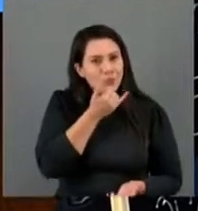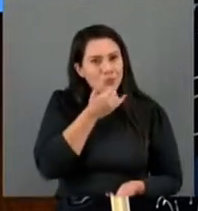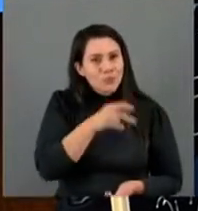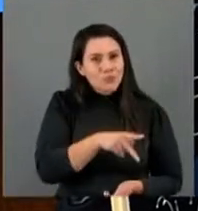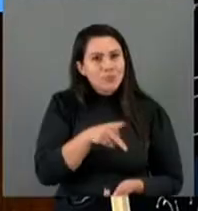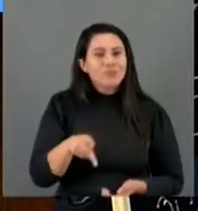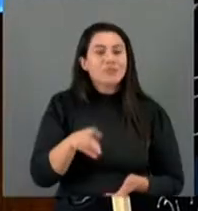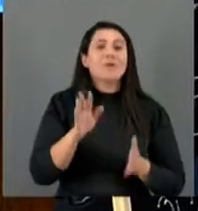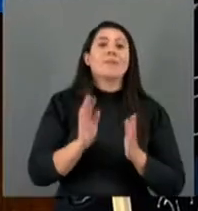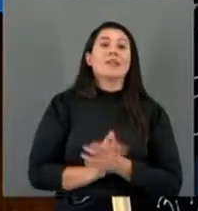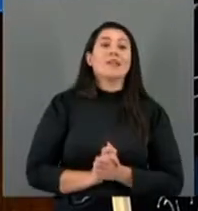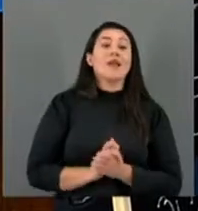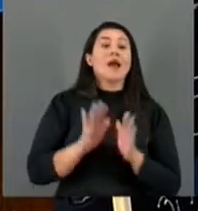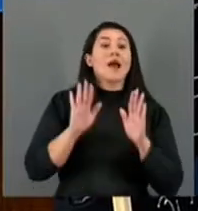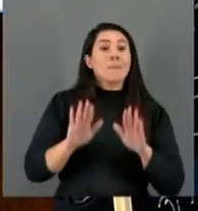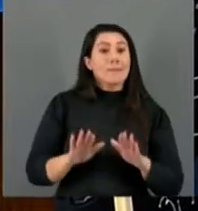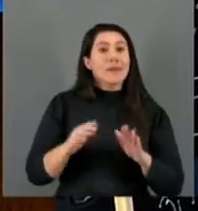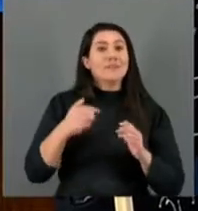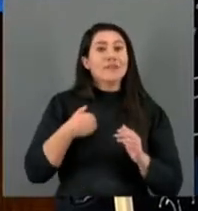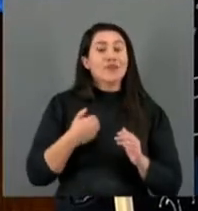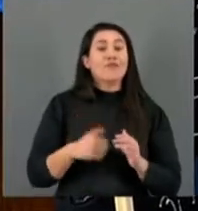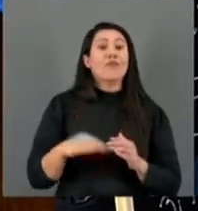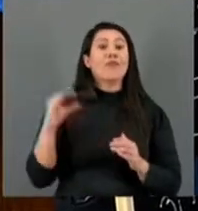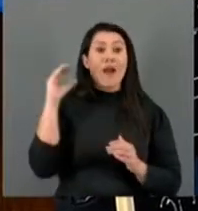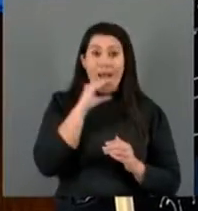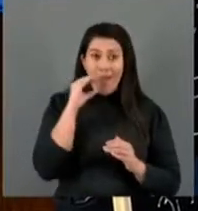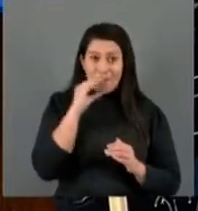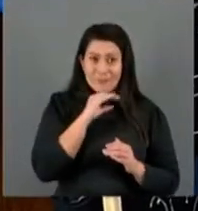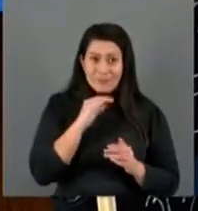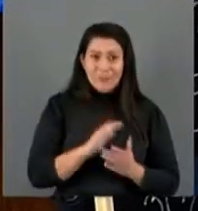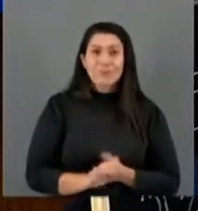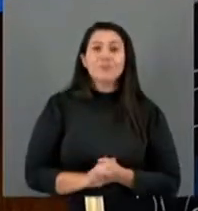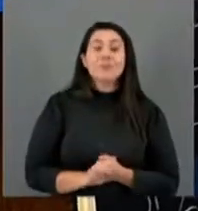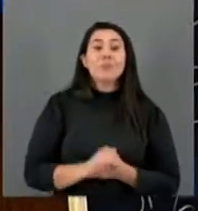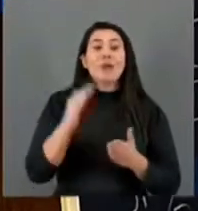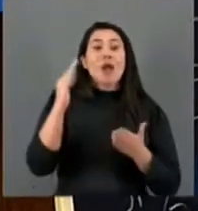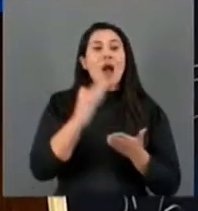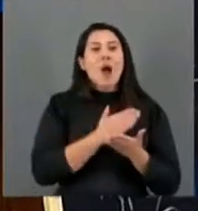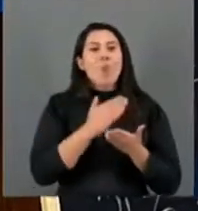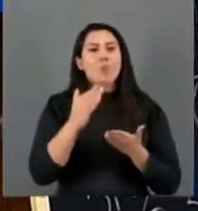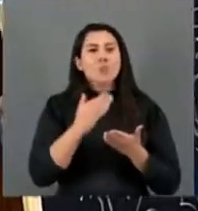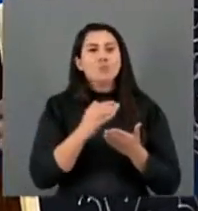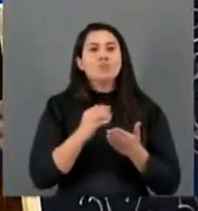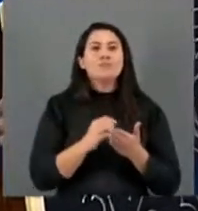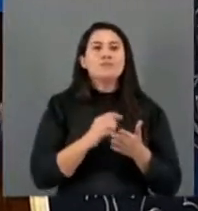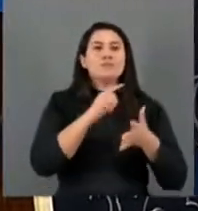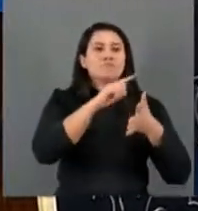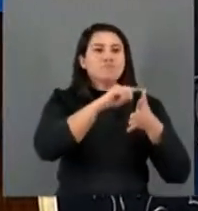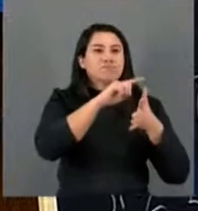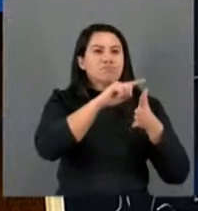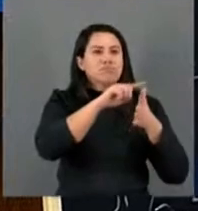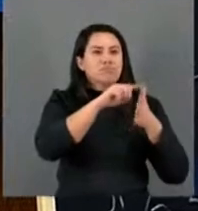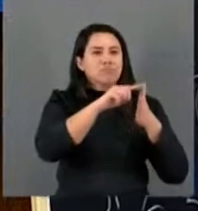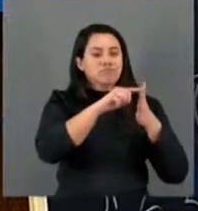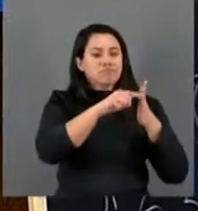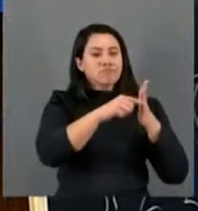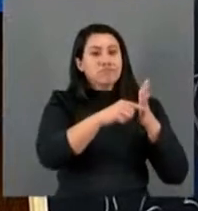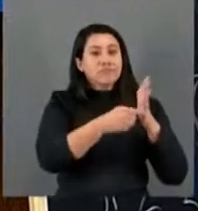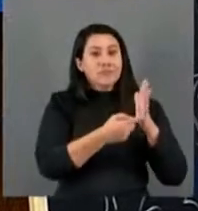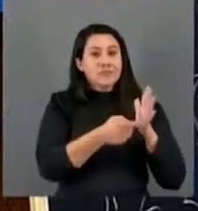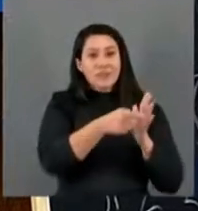aquiescência, de citar, e vou fazer isso rapidamente, alguns itens que são da compreensão do povo